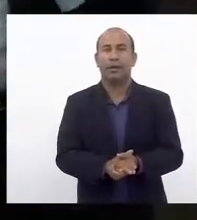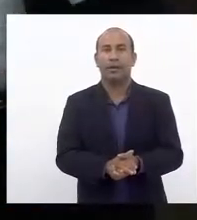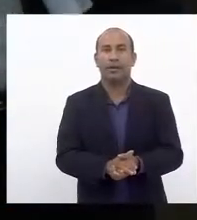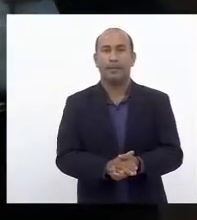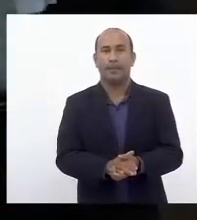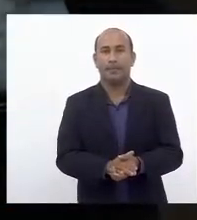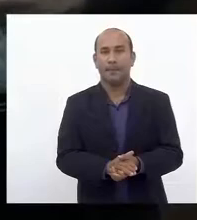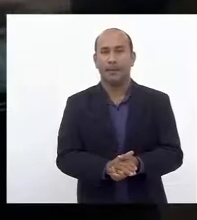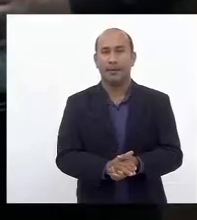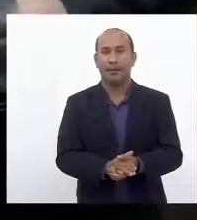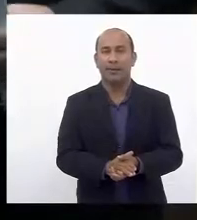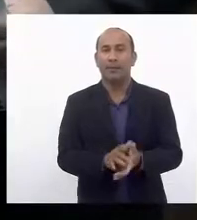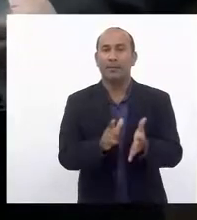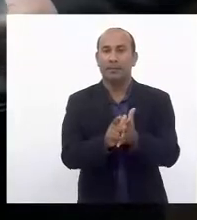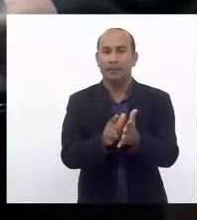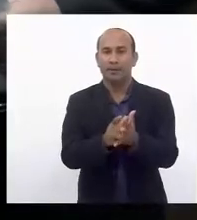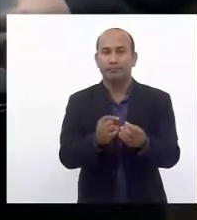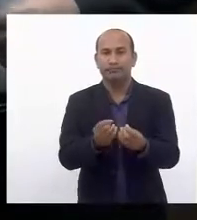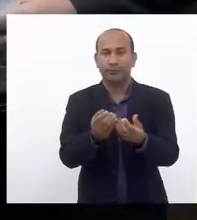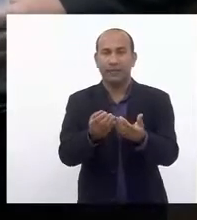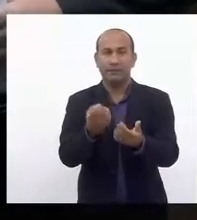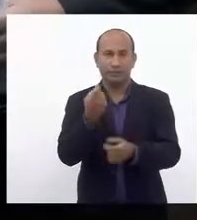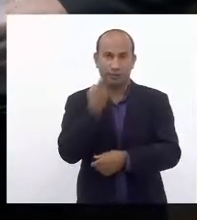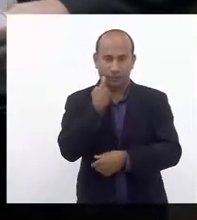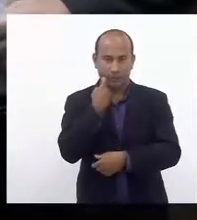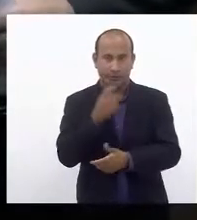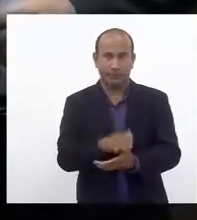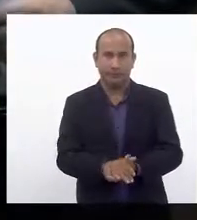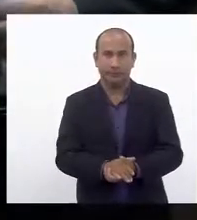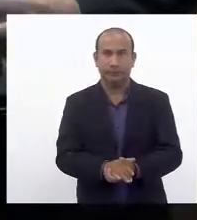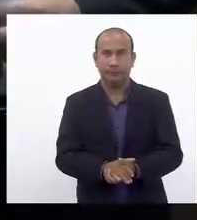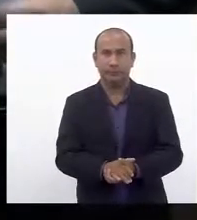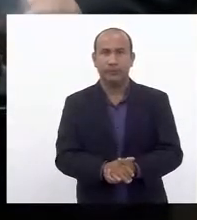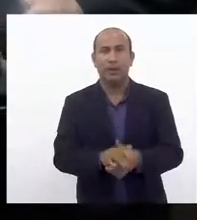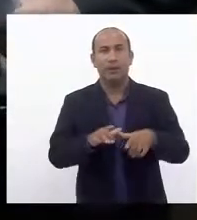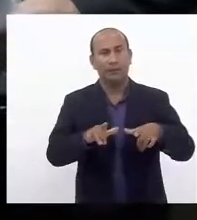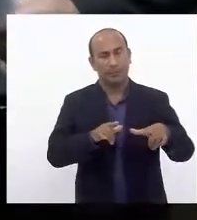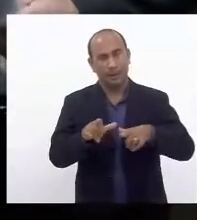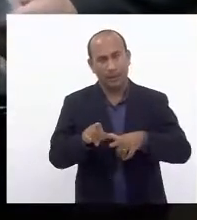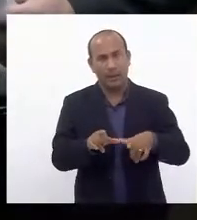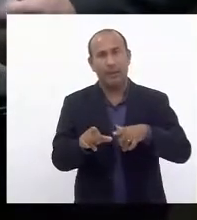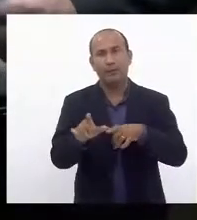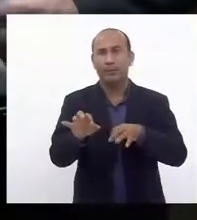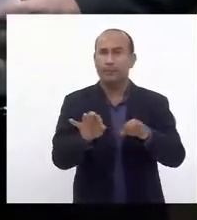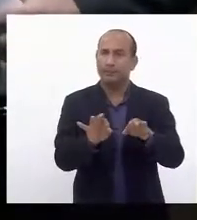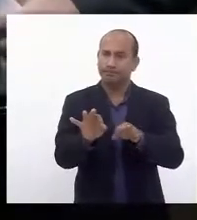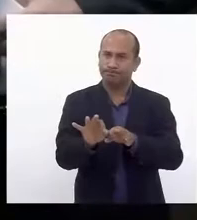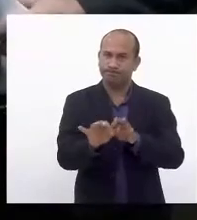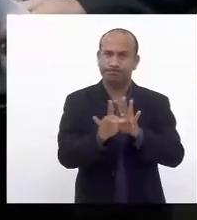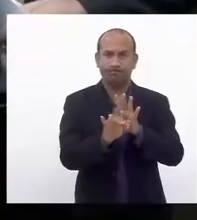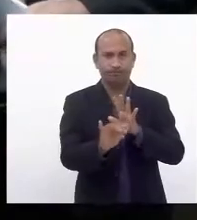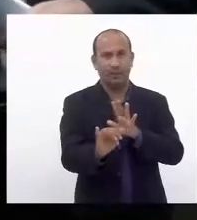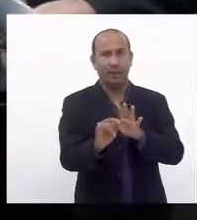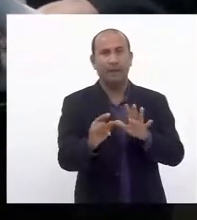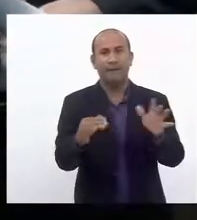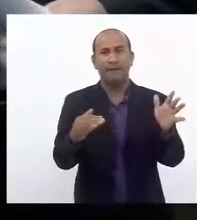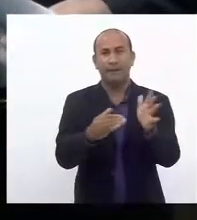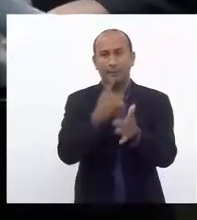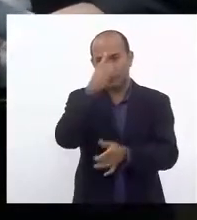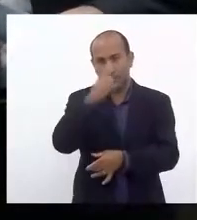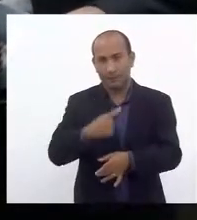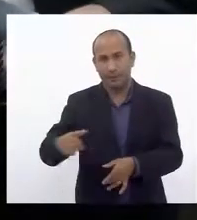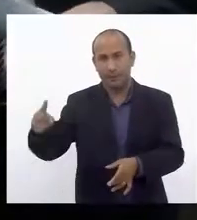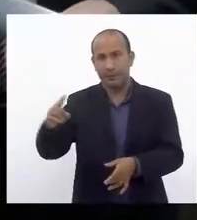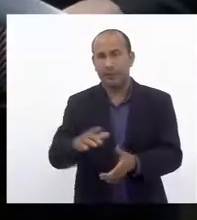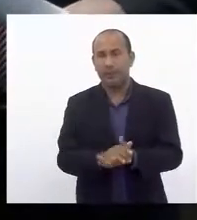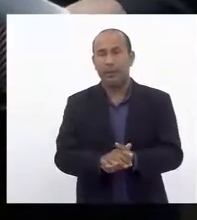evidentemente, o senhor publica a pauta na sexta-feira. A gente trabalha os projetos no final de semana.